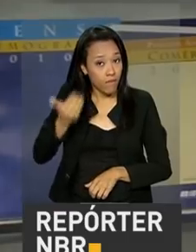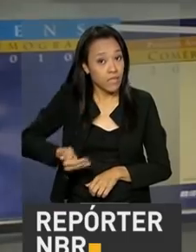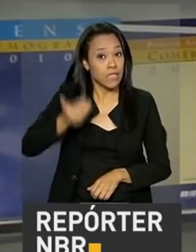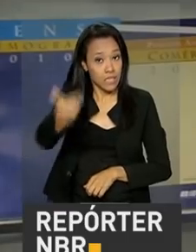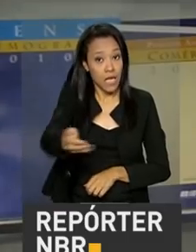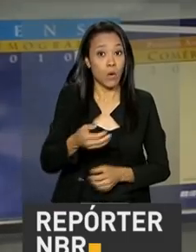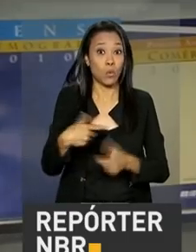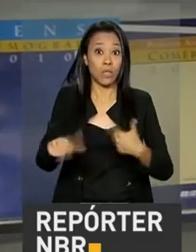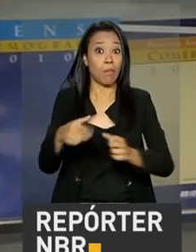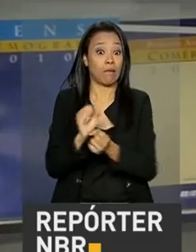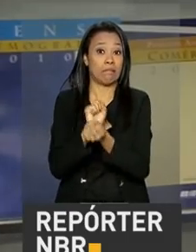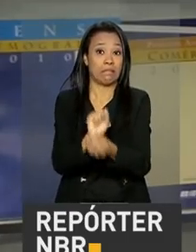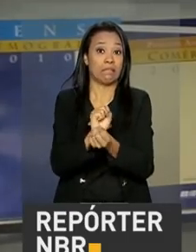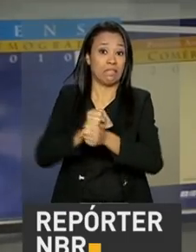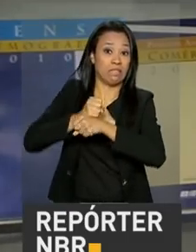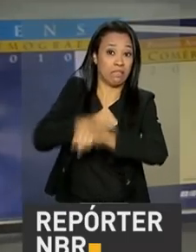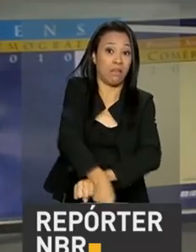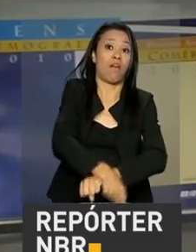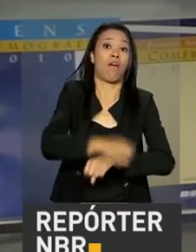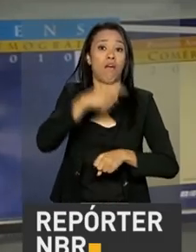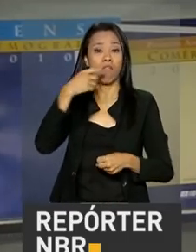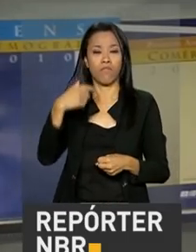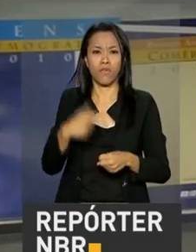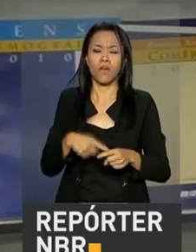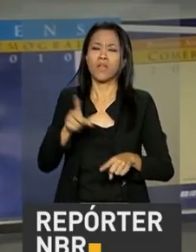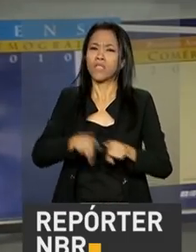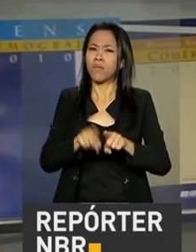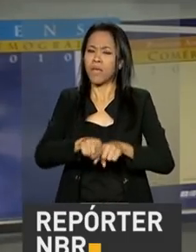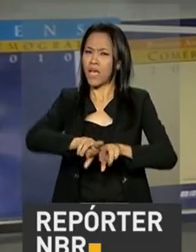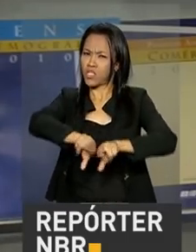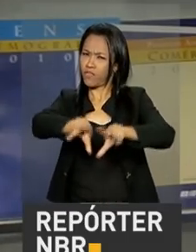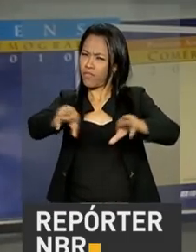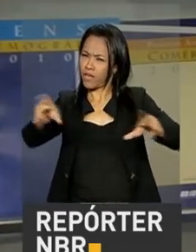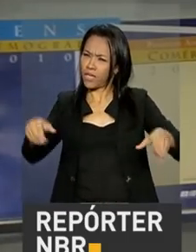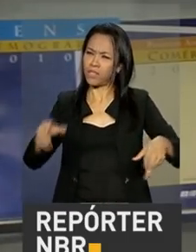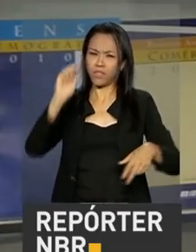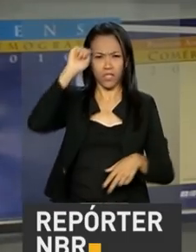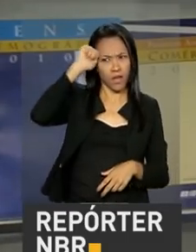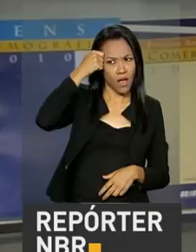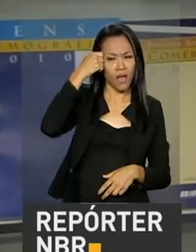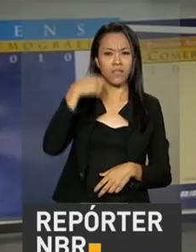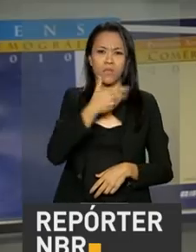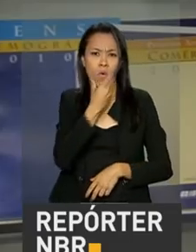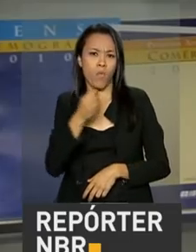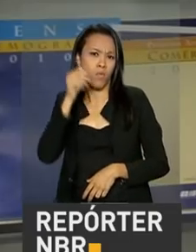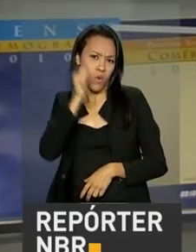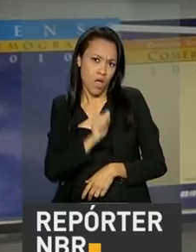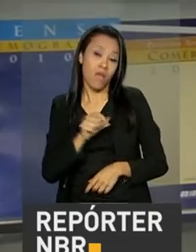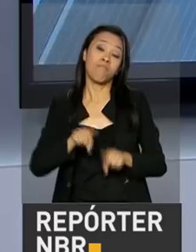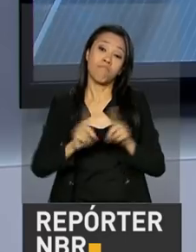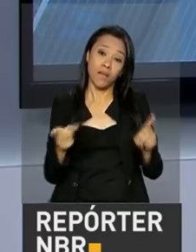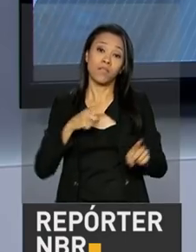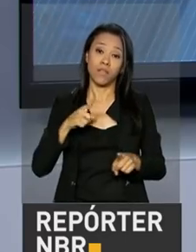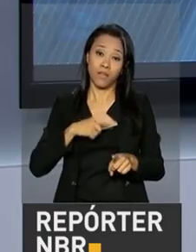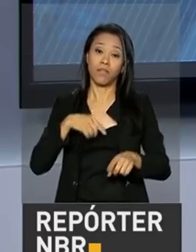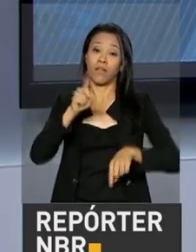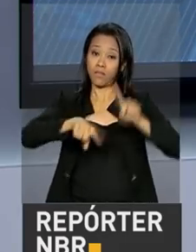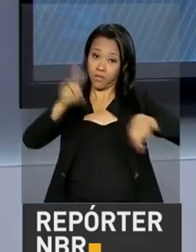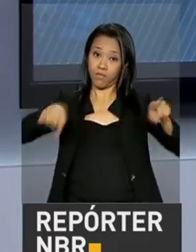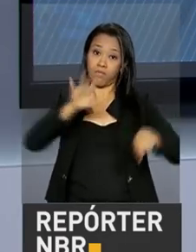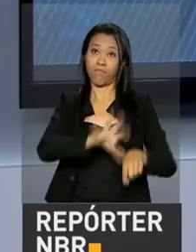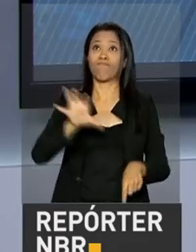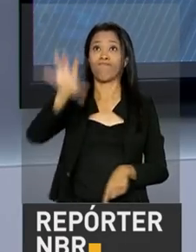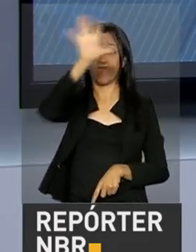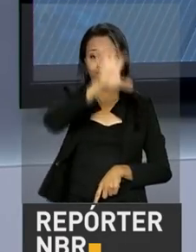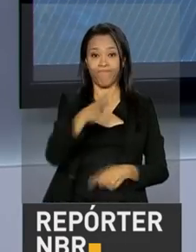escravo também há desigualdade de gênero e raça diminuíram bastante mas existem também as desigualdades territoriais a